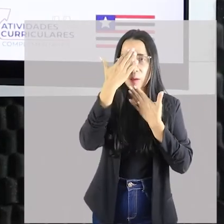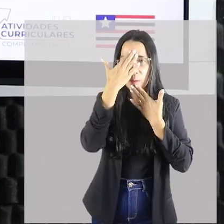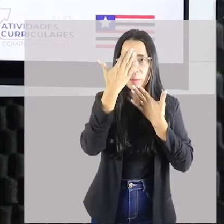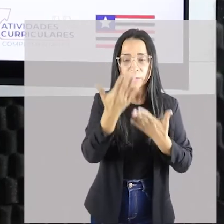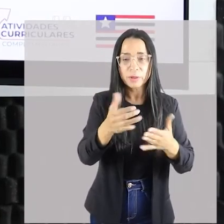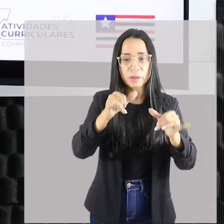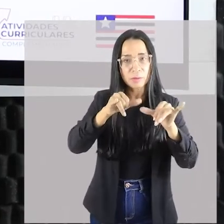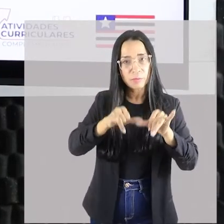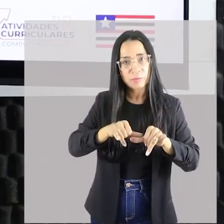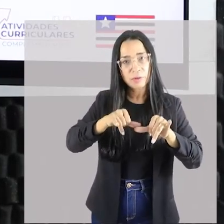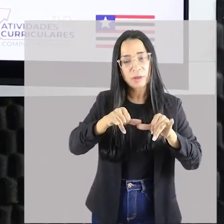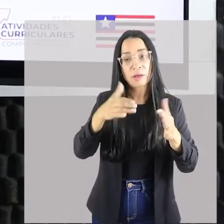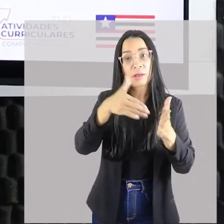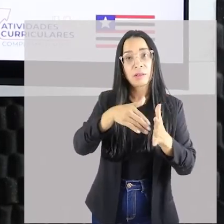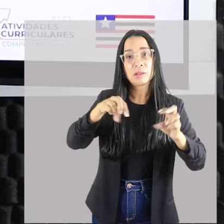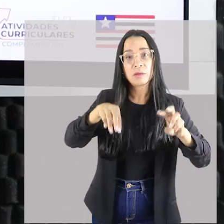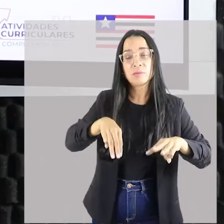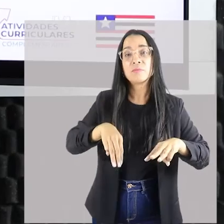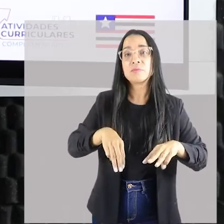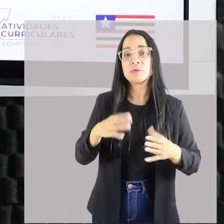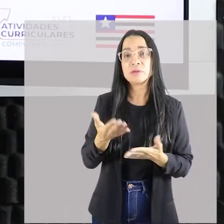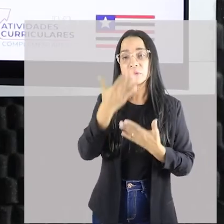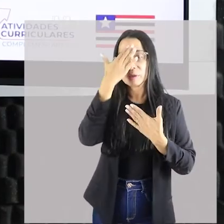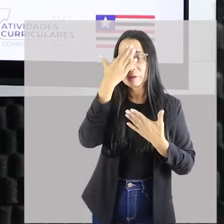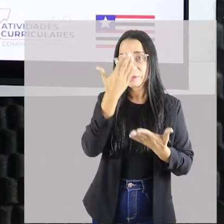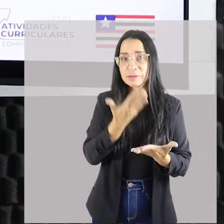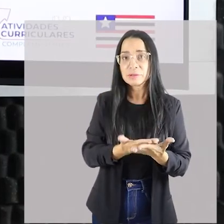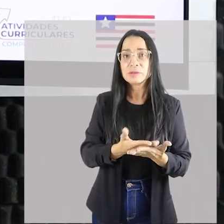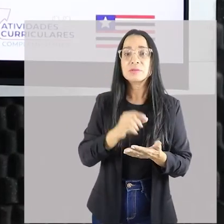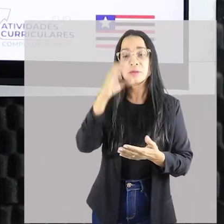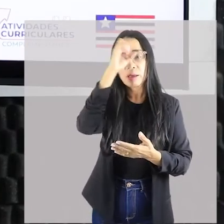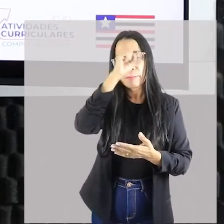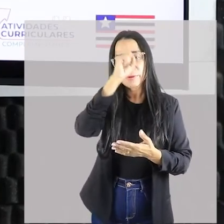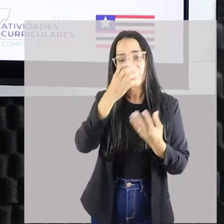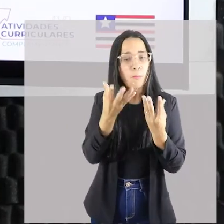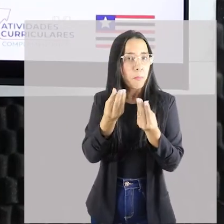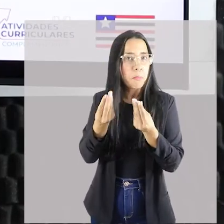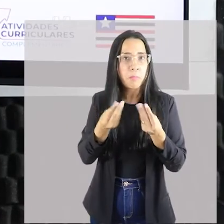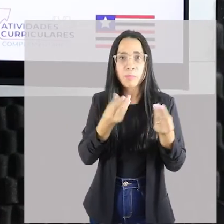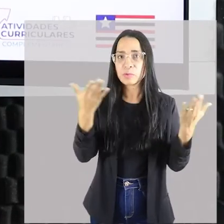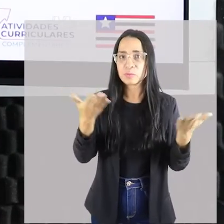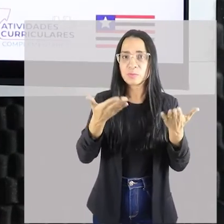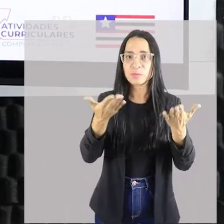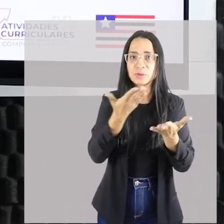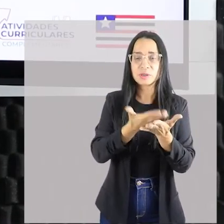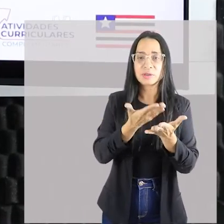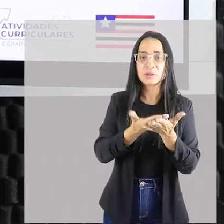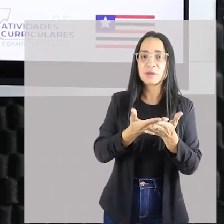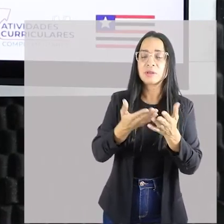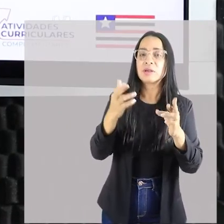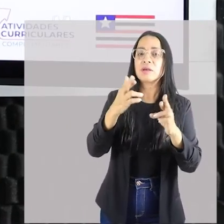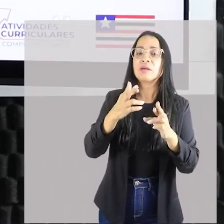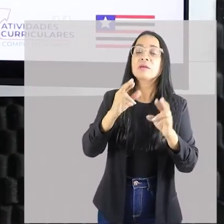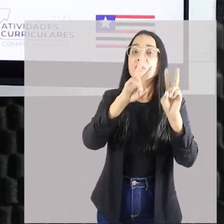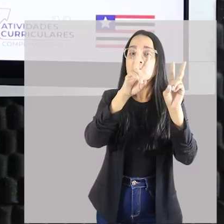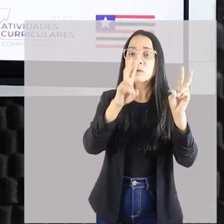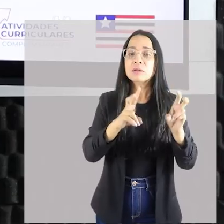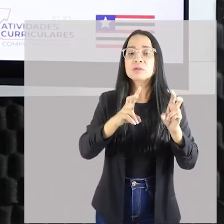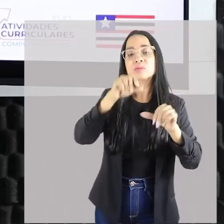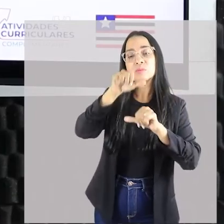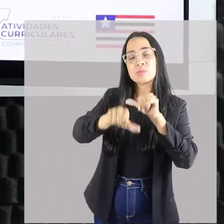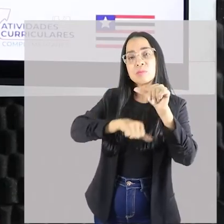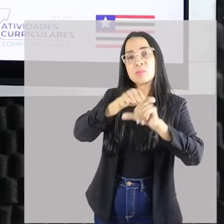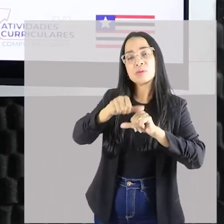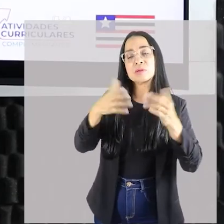por ter ficado aqui até o final com a gente. Tenho certeza que você aprendeu muita coisa hoje, né, nessa aula sobre mutações. Eu vou convidar você